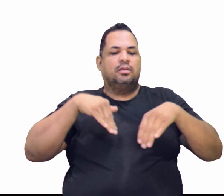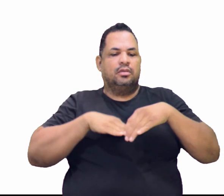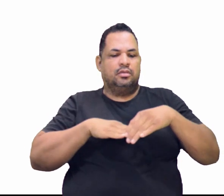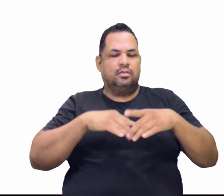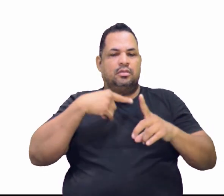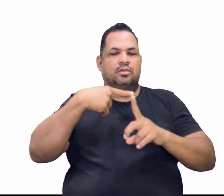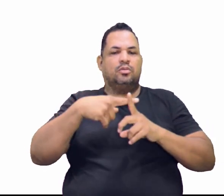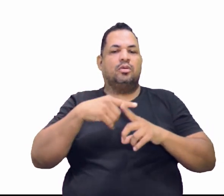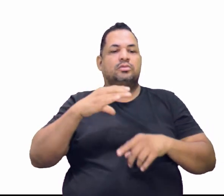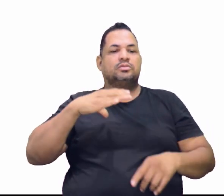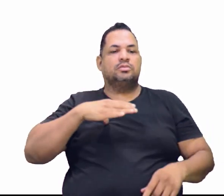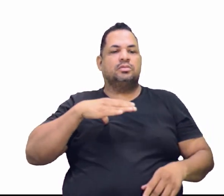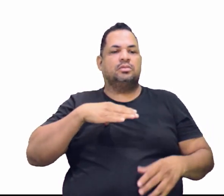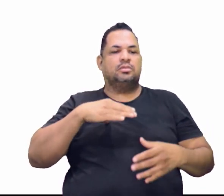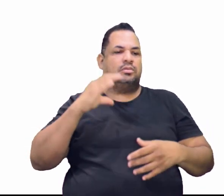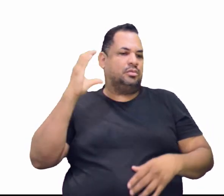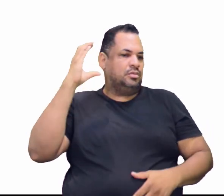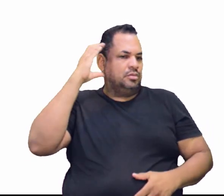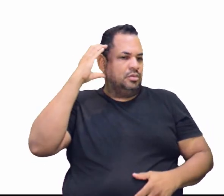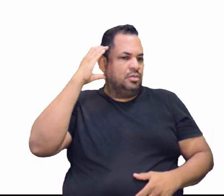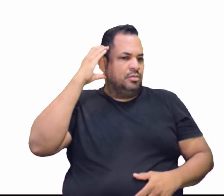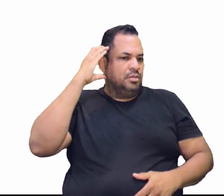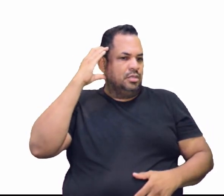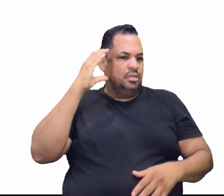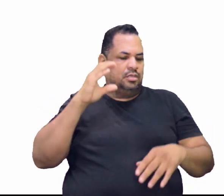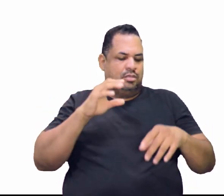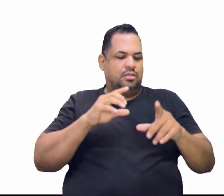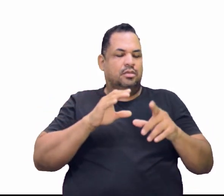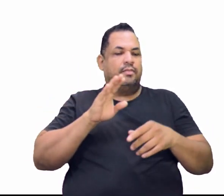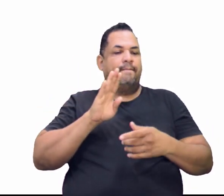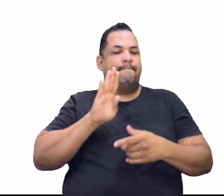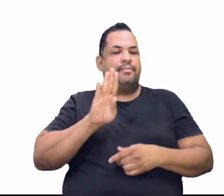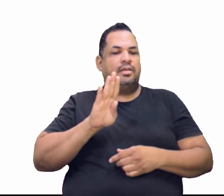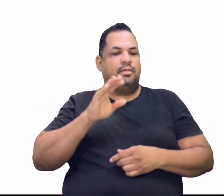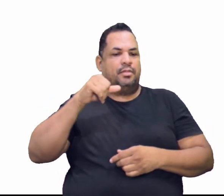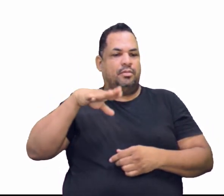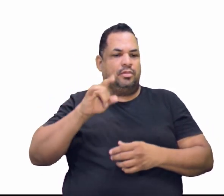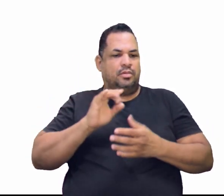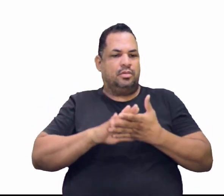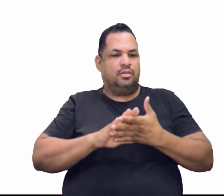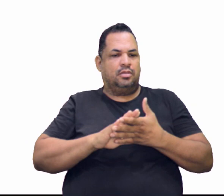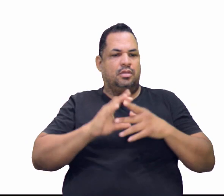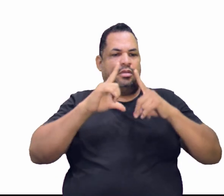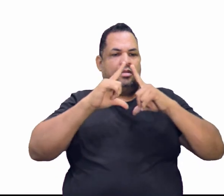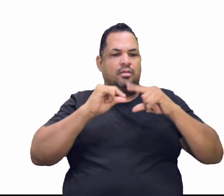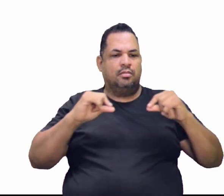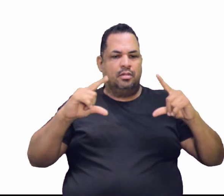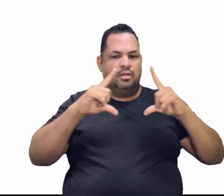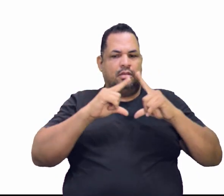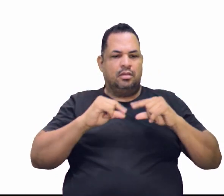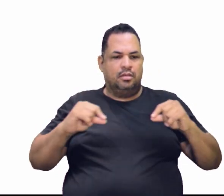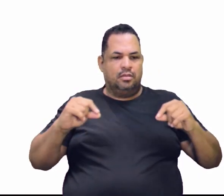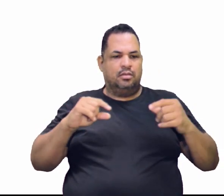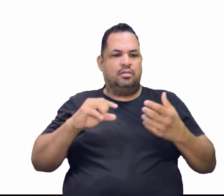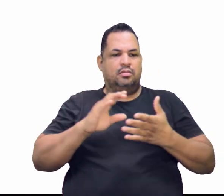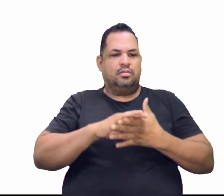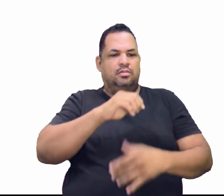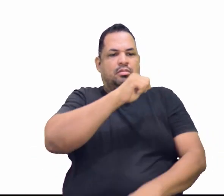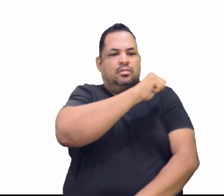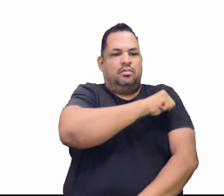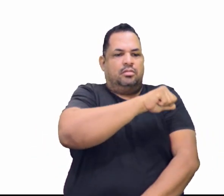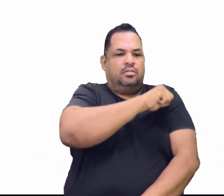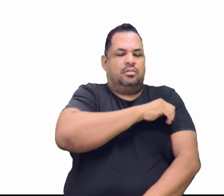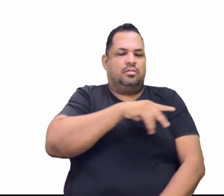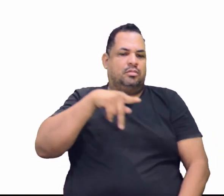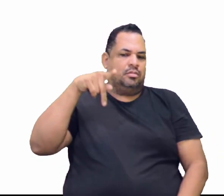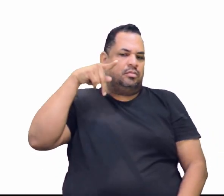Em Cuiabá. B. Em Mimoso. C. Em Brasília. D. Rio de